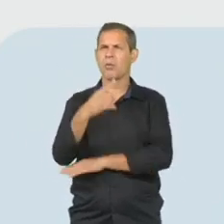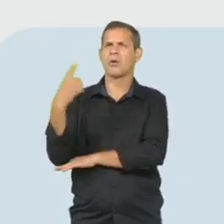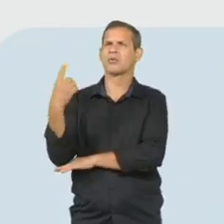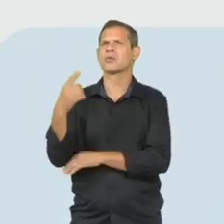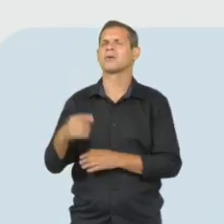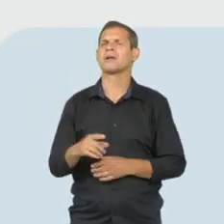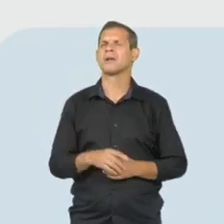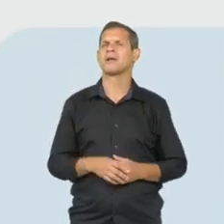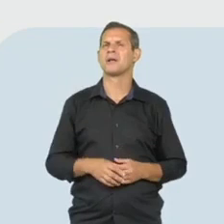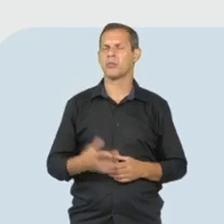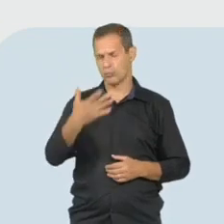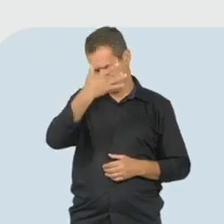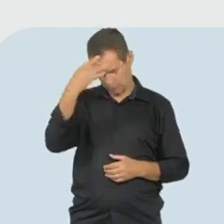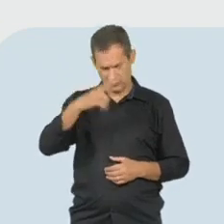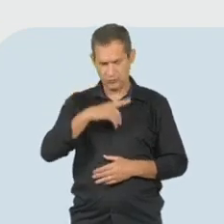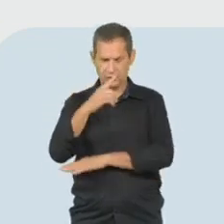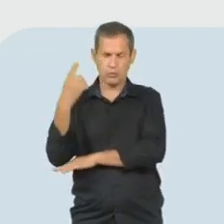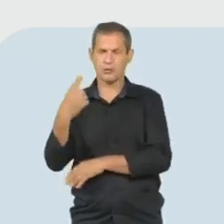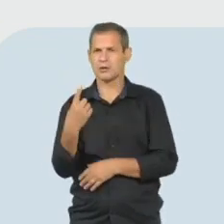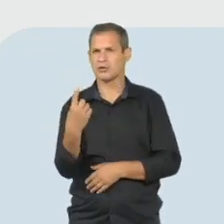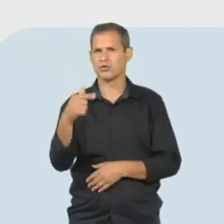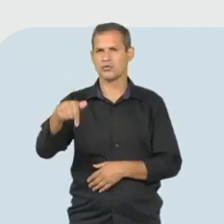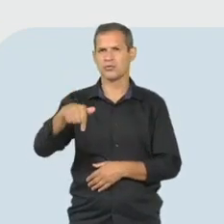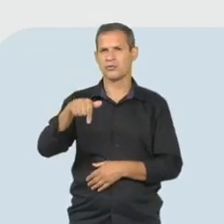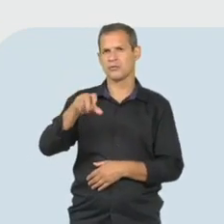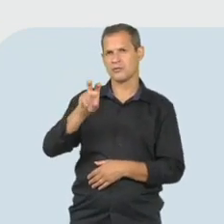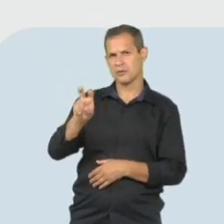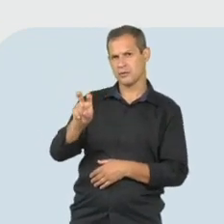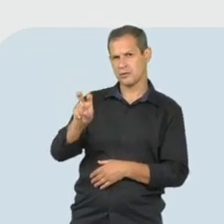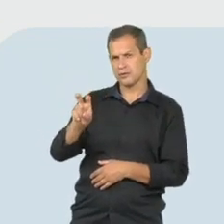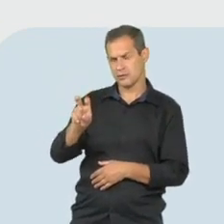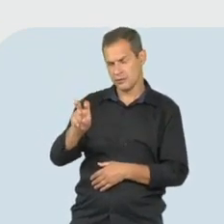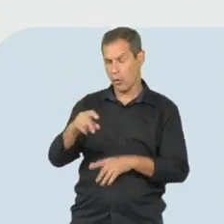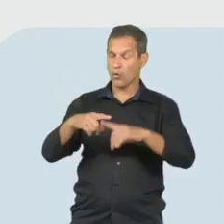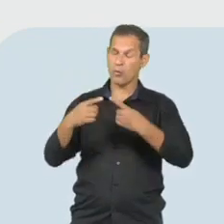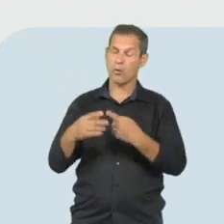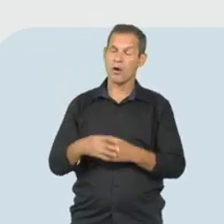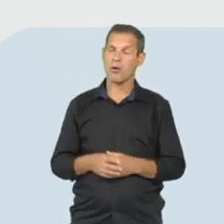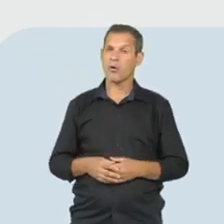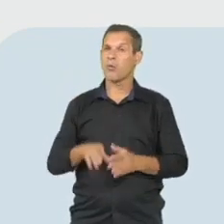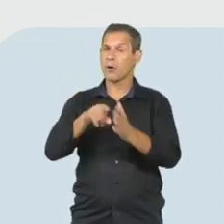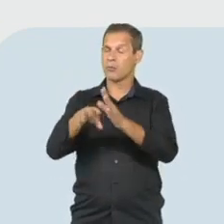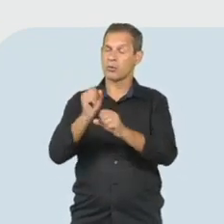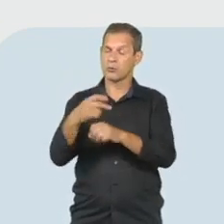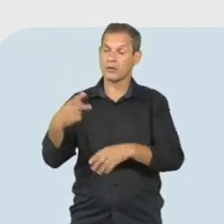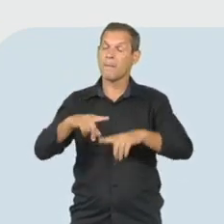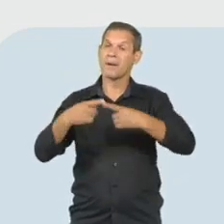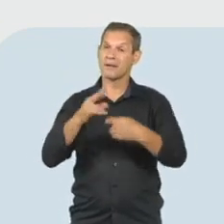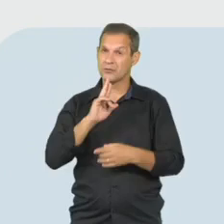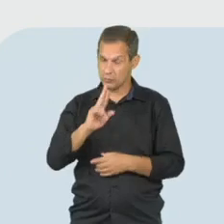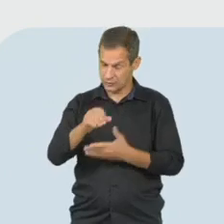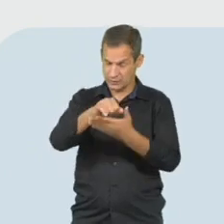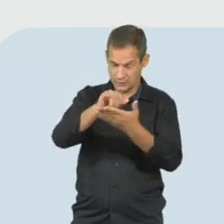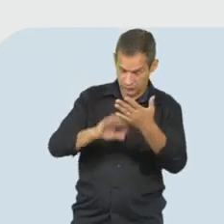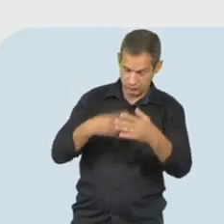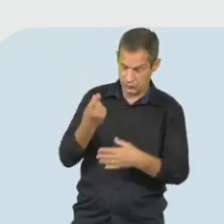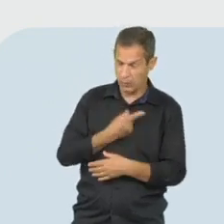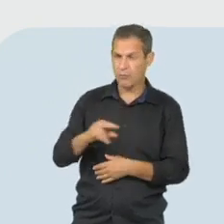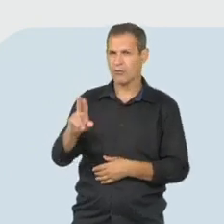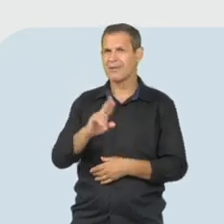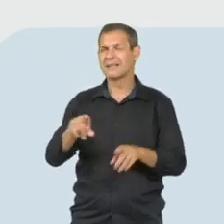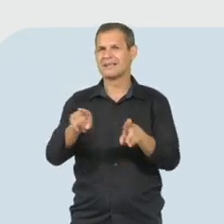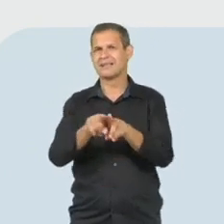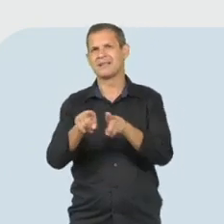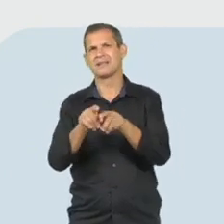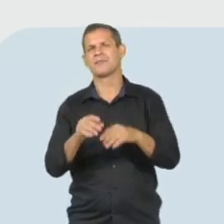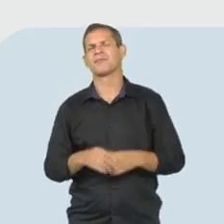aqui seria alguém que tem a altura de 1,75 m, porque eles aparecem aqui com uma maior frequência. Para resolver esses exercícios, nós vamos utilizar